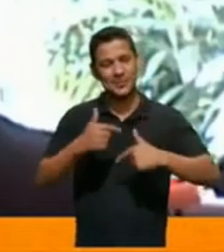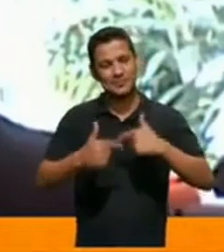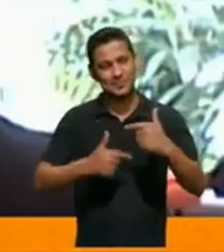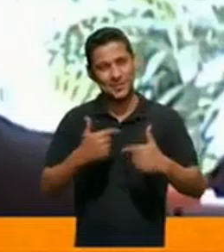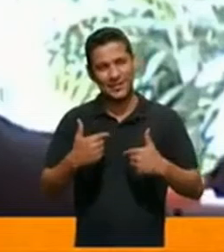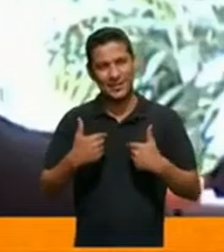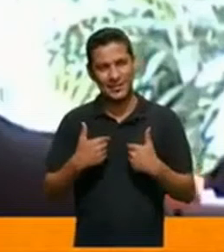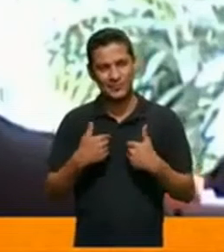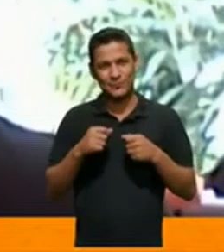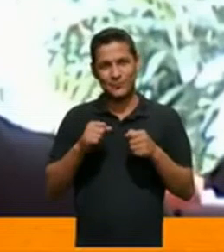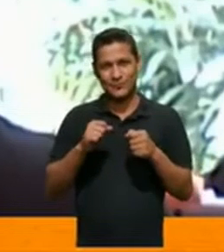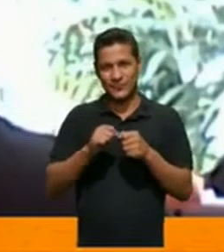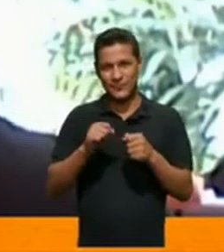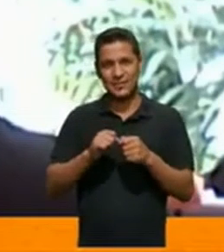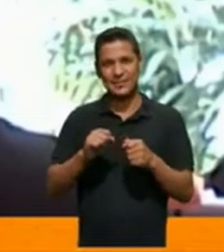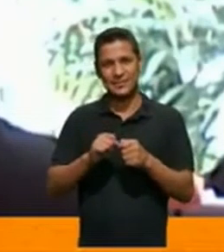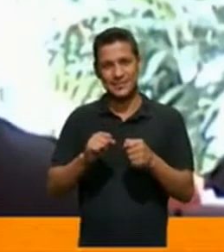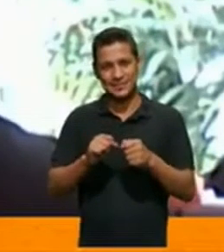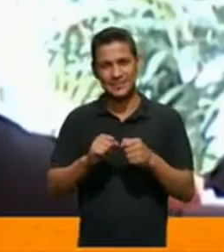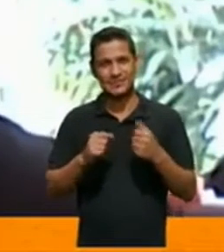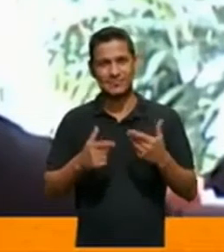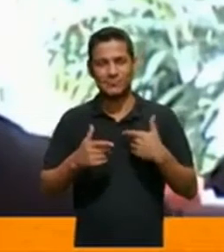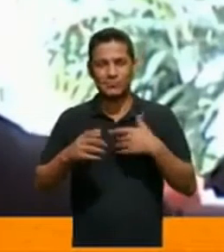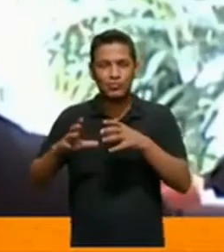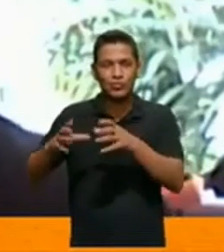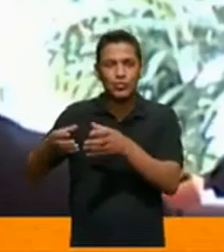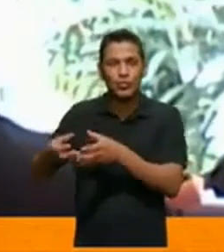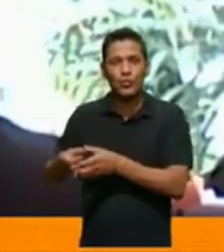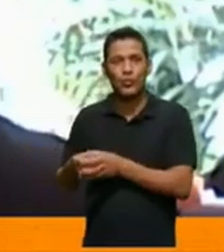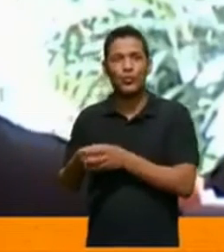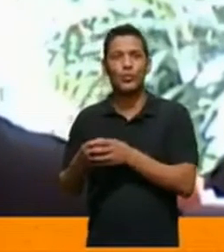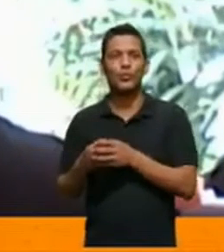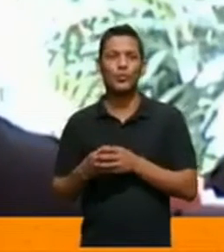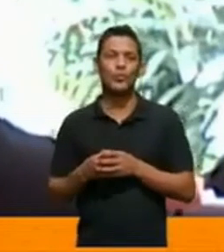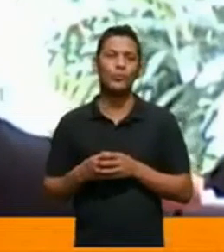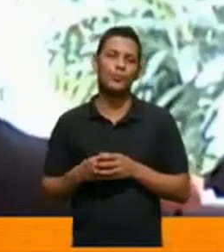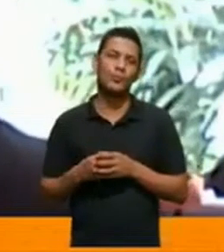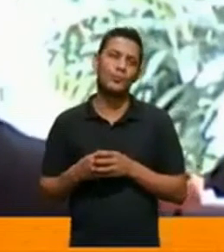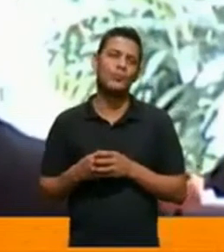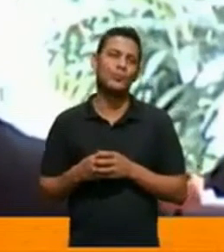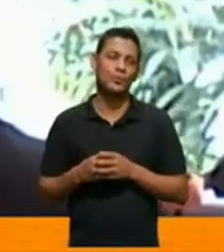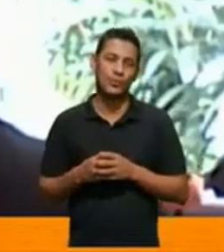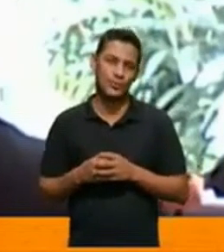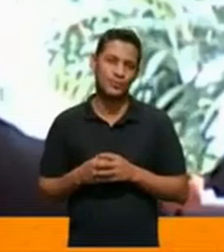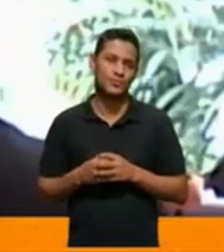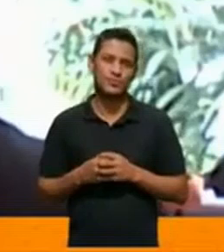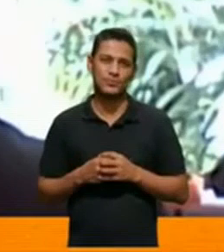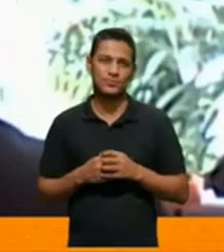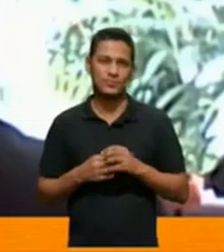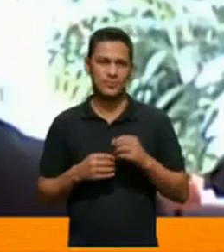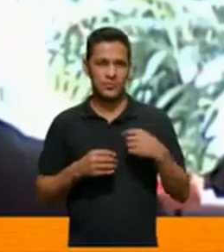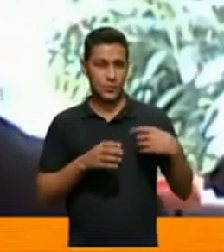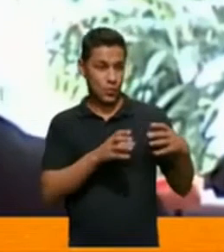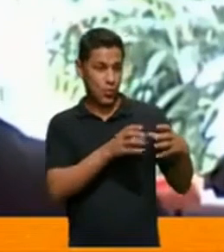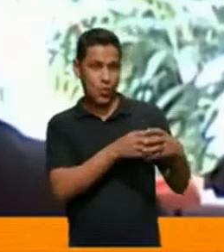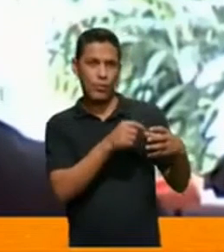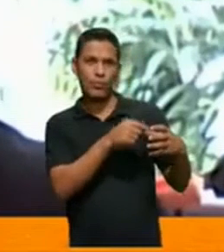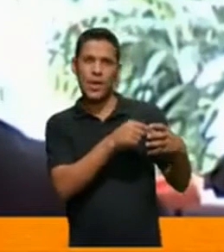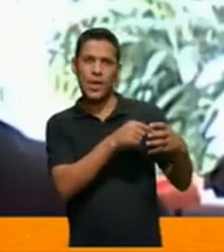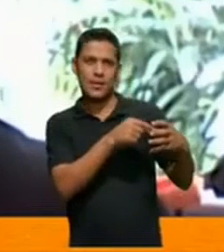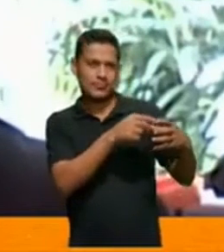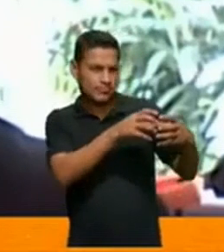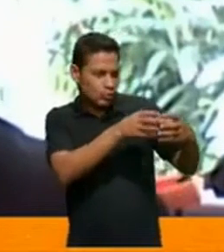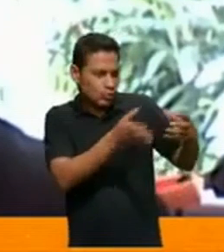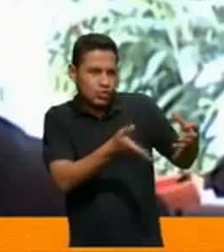foi feito aí com um grupo aí realmente de assim penhor em em criar essa